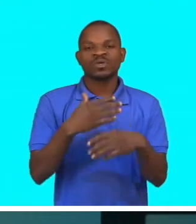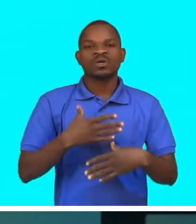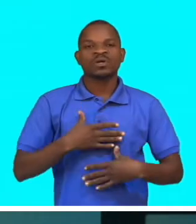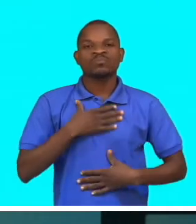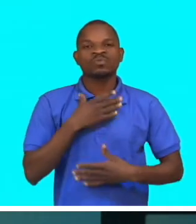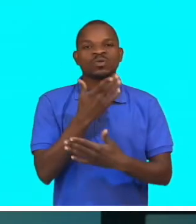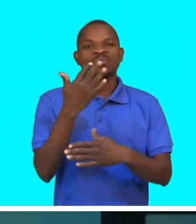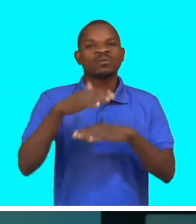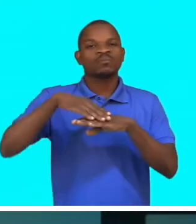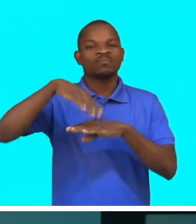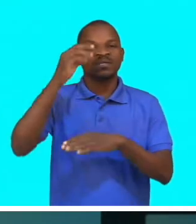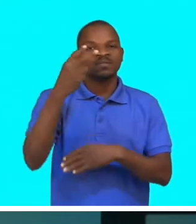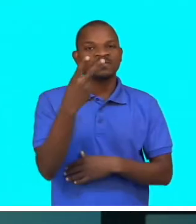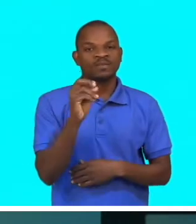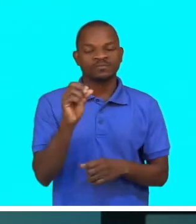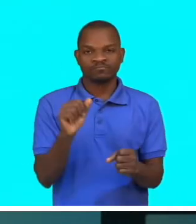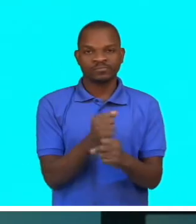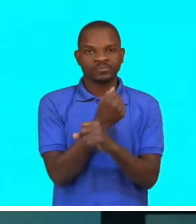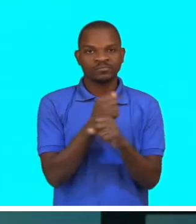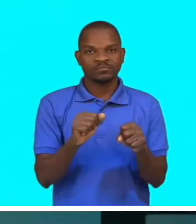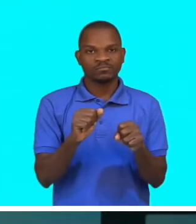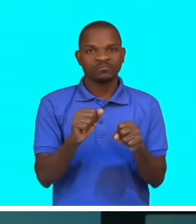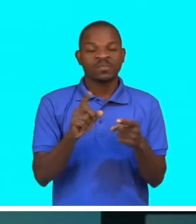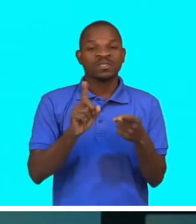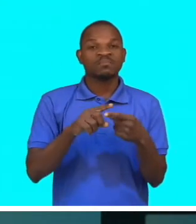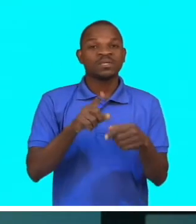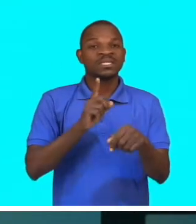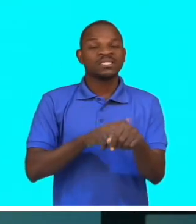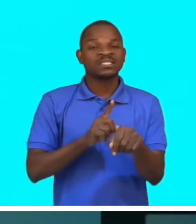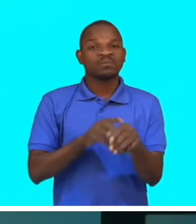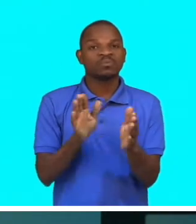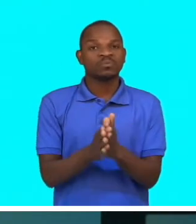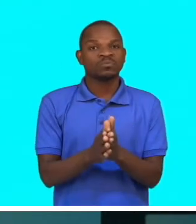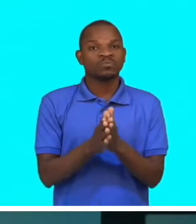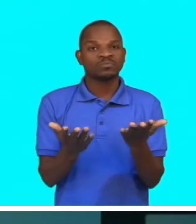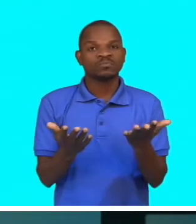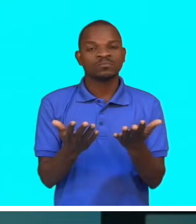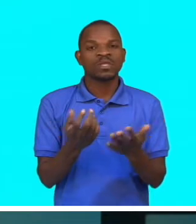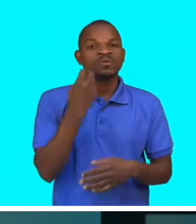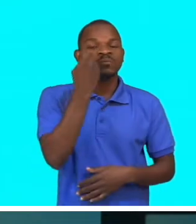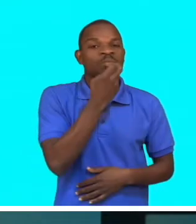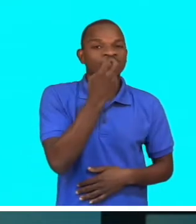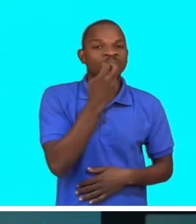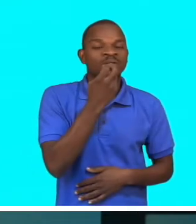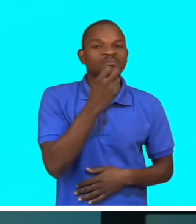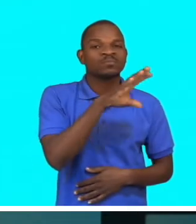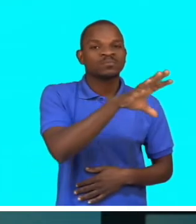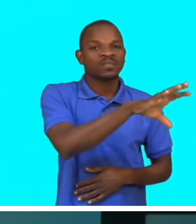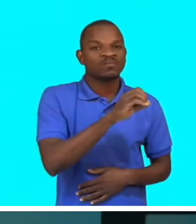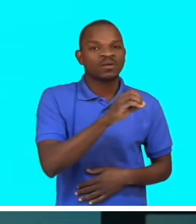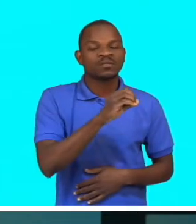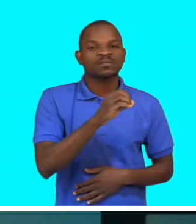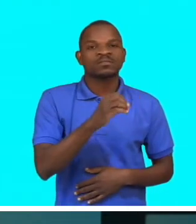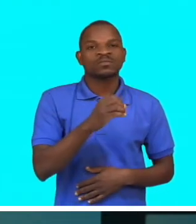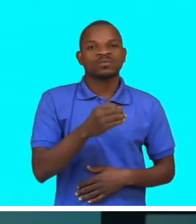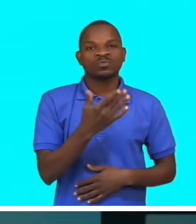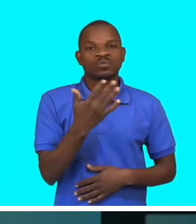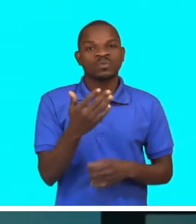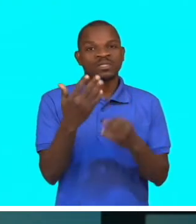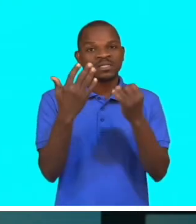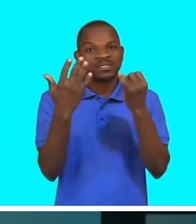acima do número 20. ...e não havia tempo para se ir buscar a camiseta